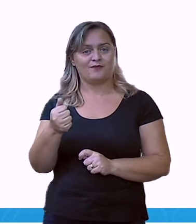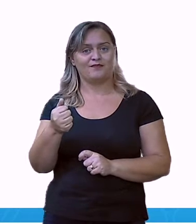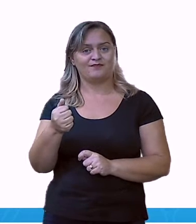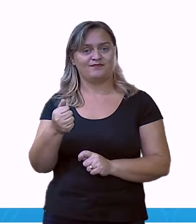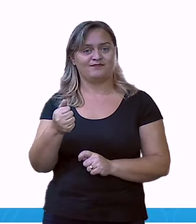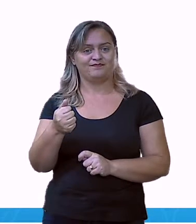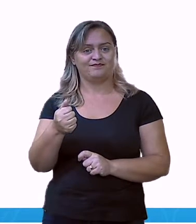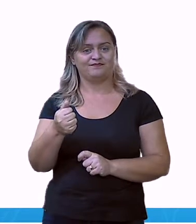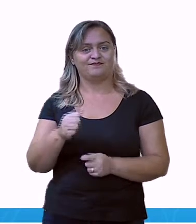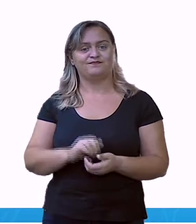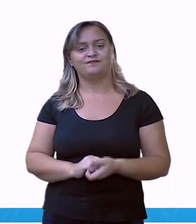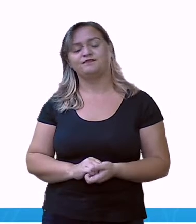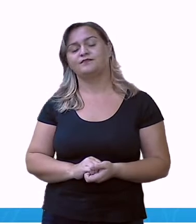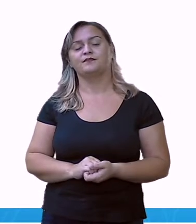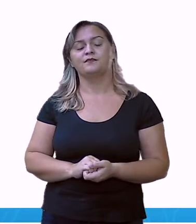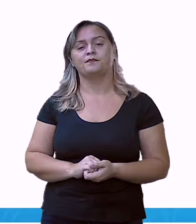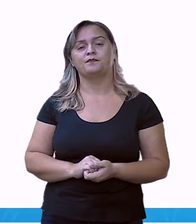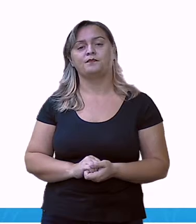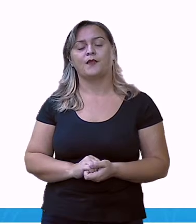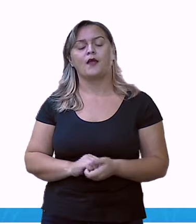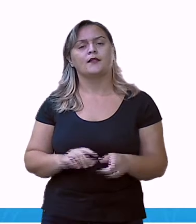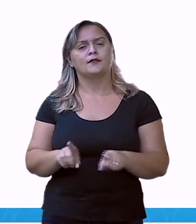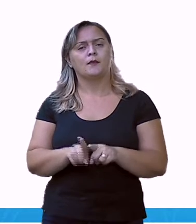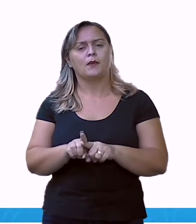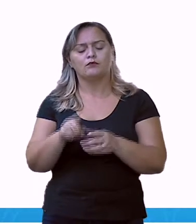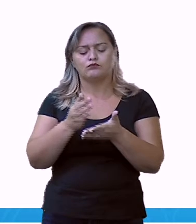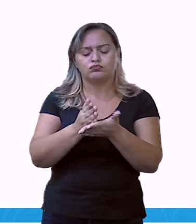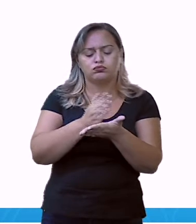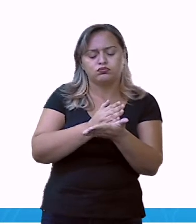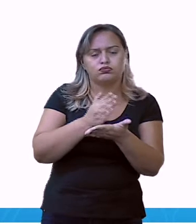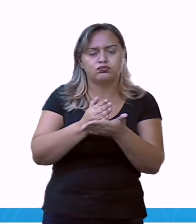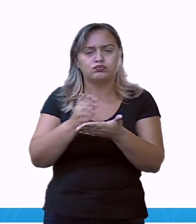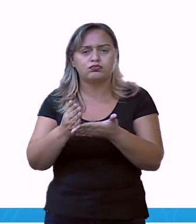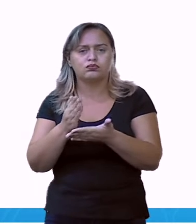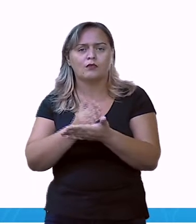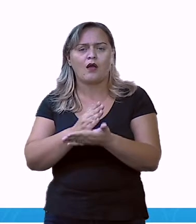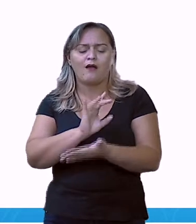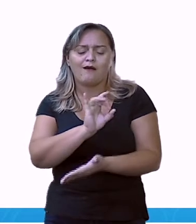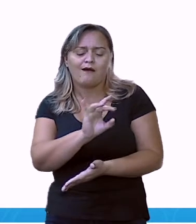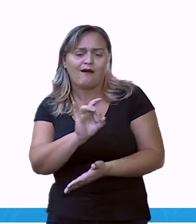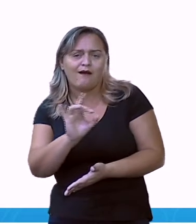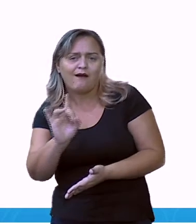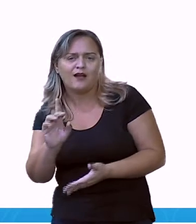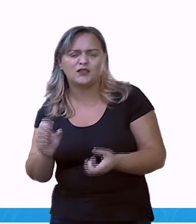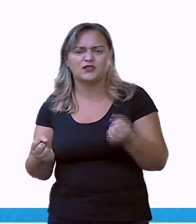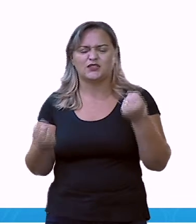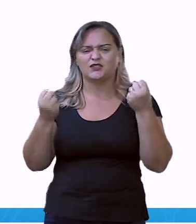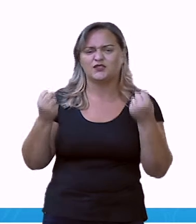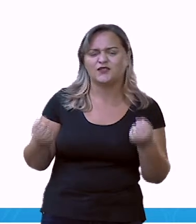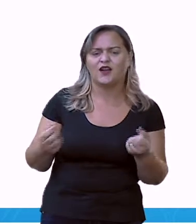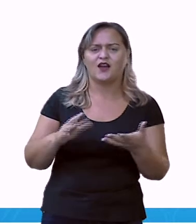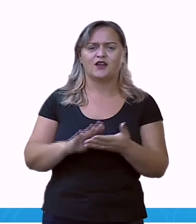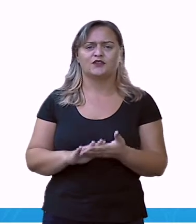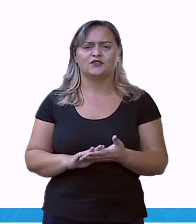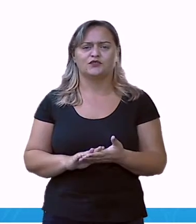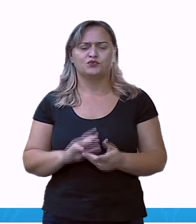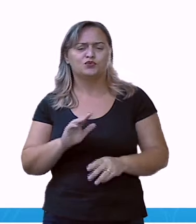atividade. Divida as atividades em passo a passo. A aprendizagem ela é dividida em